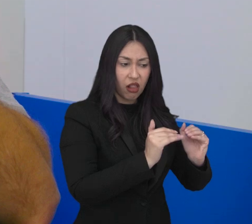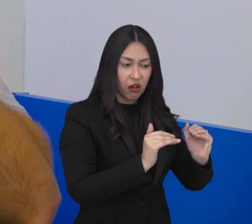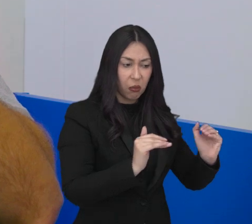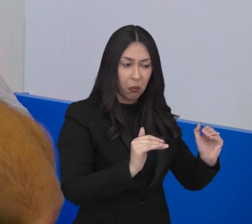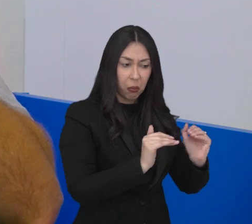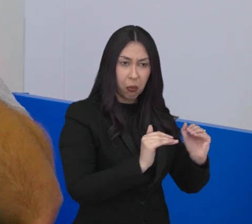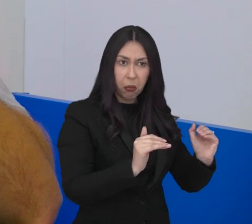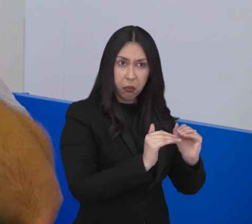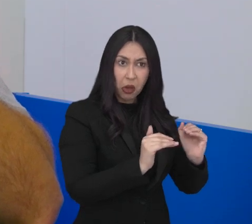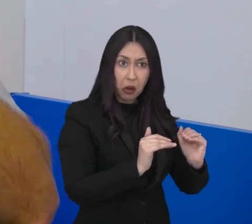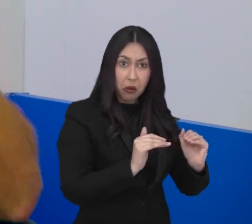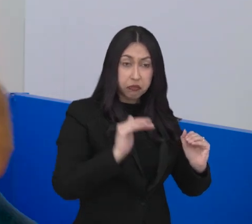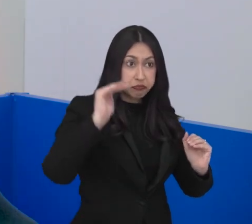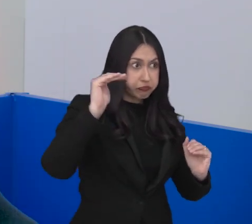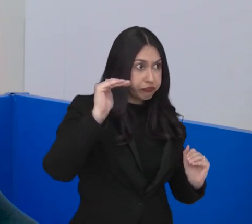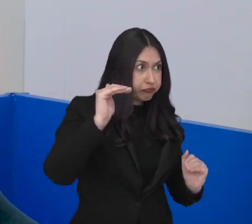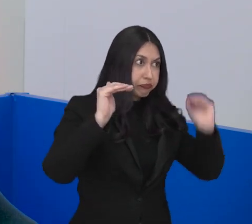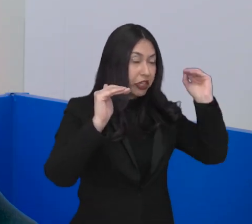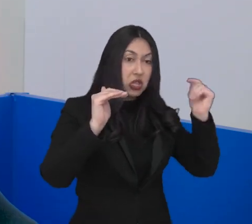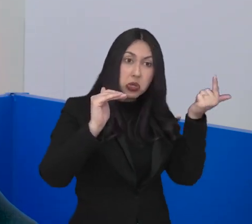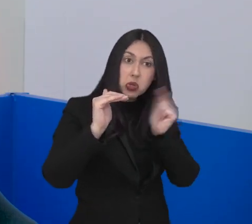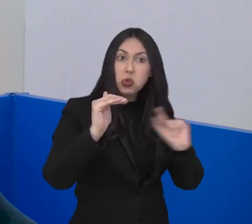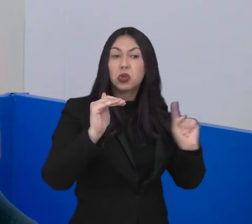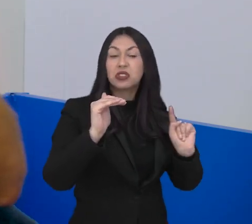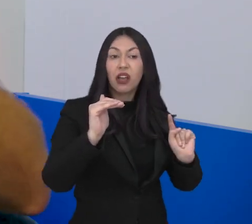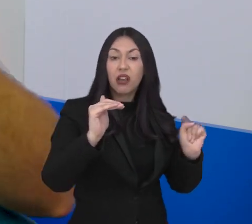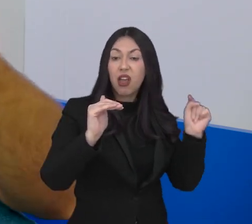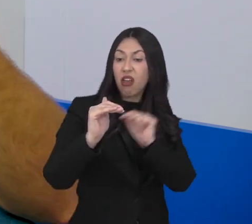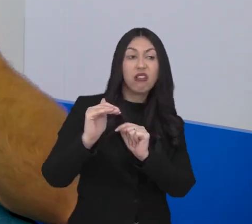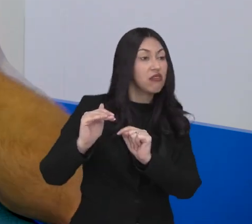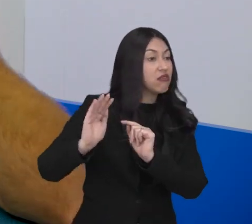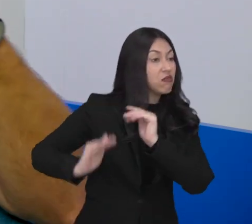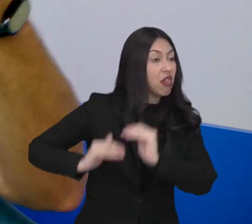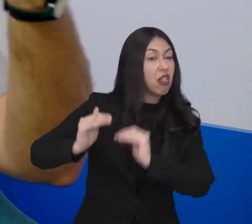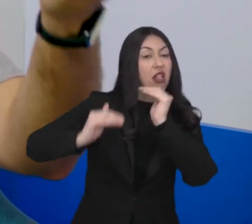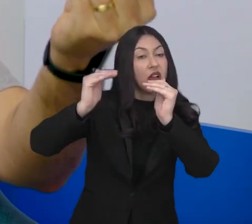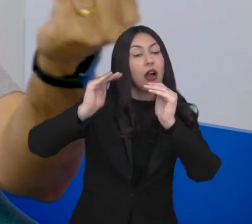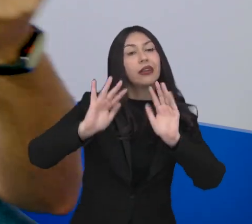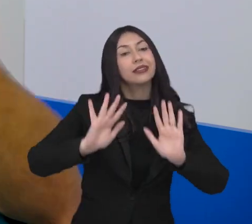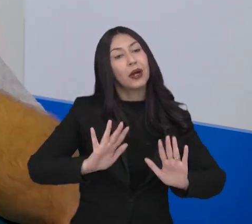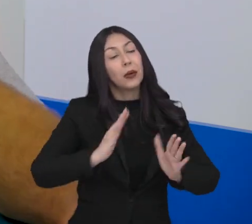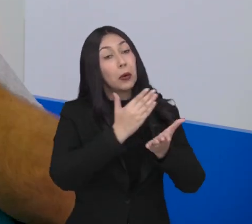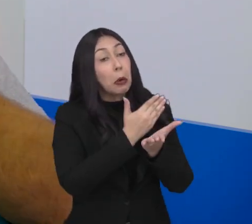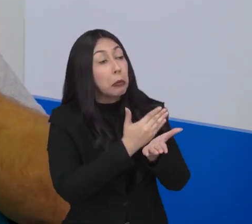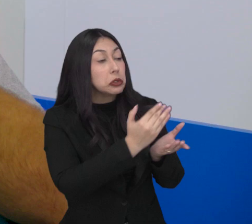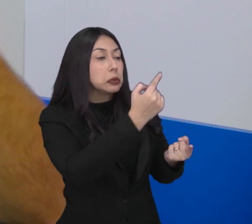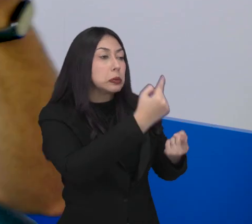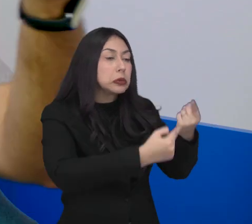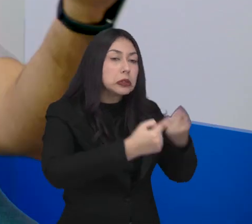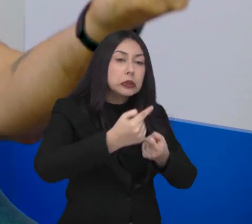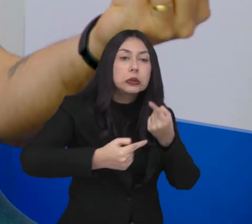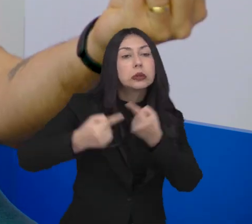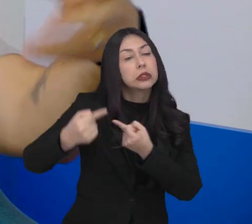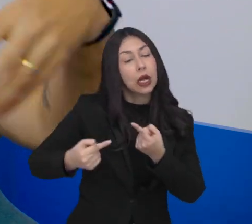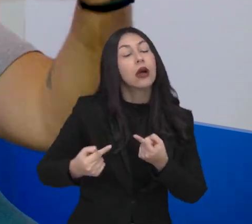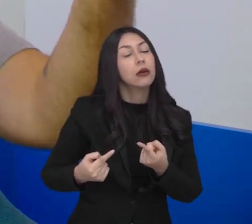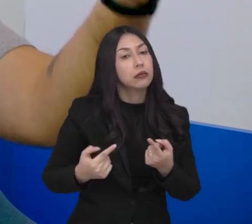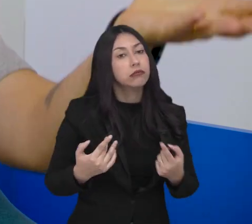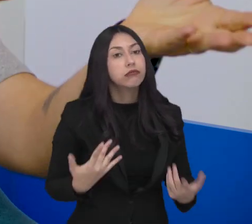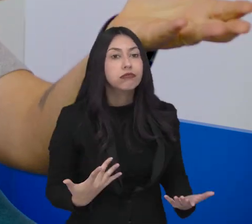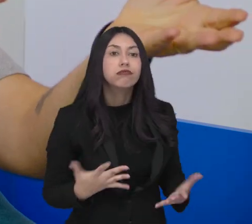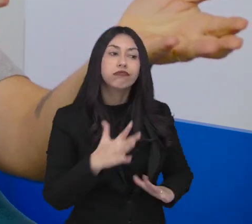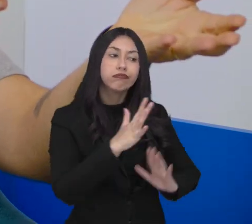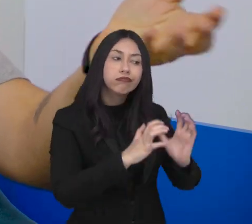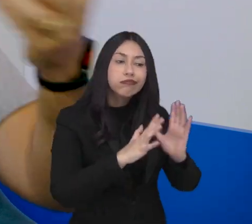um patamar, por exemplo, da indústria dos países desenvolvidos. Então começou um debate geopolítico. Até onde o teu país, o país que